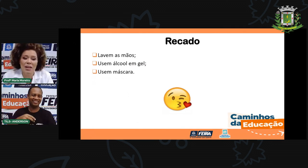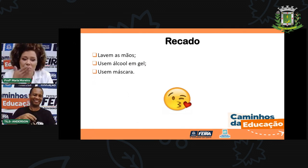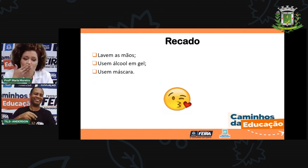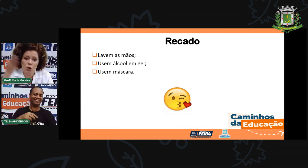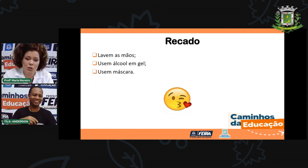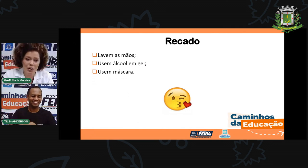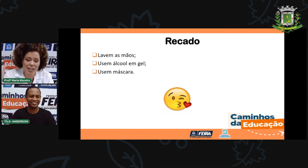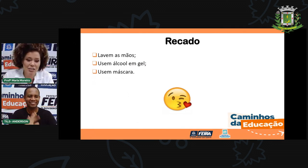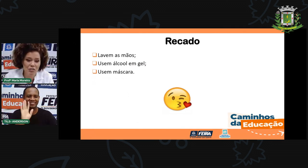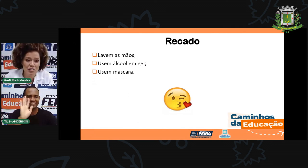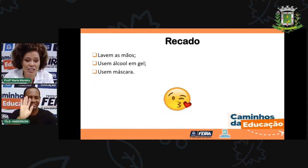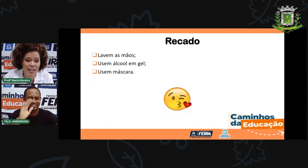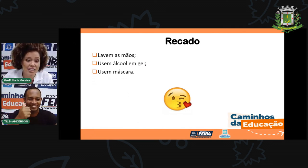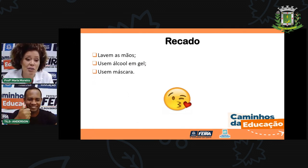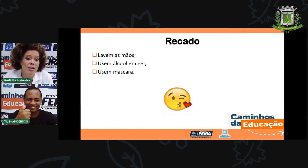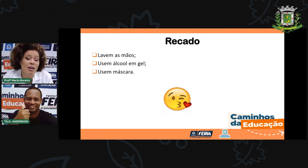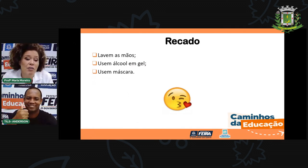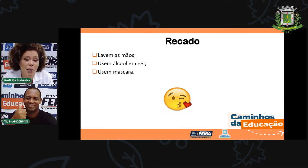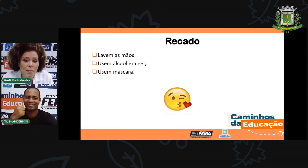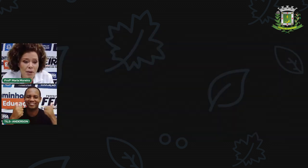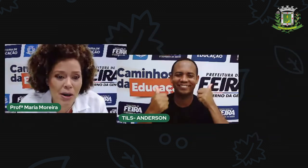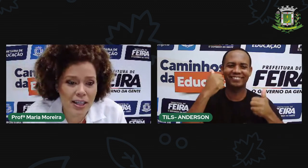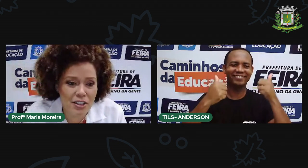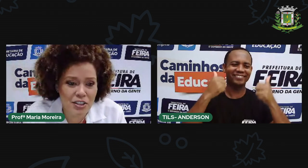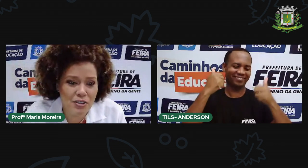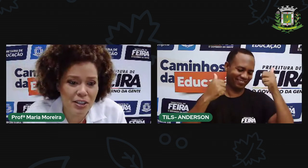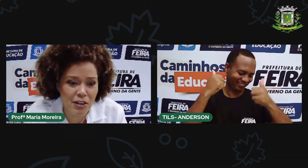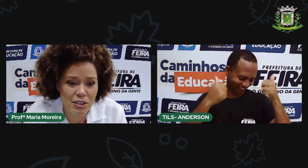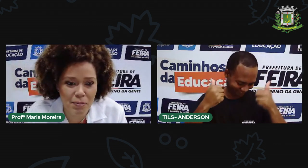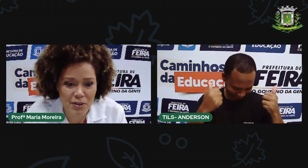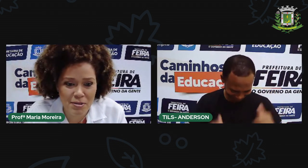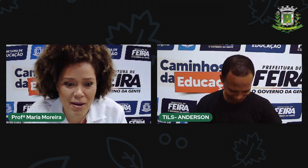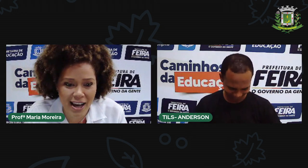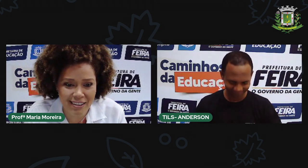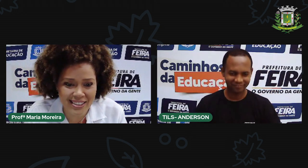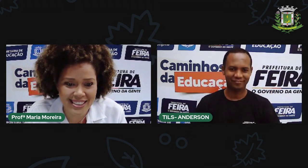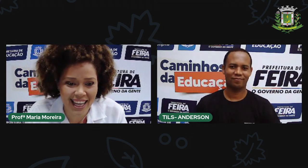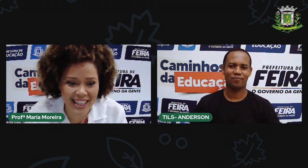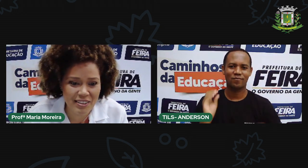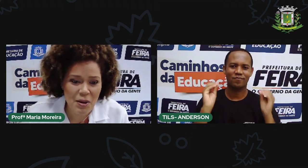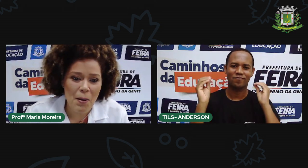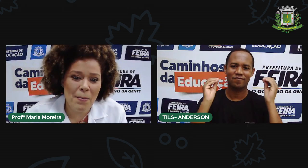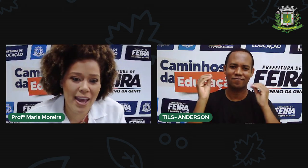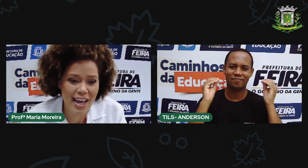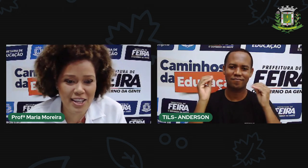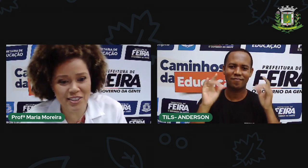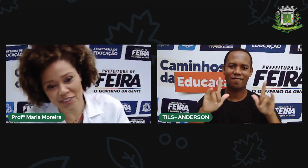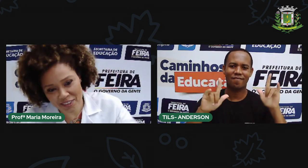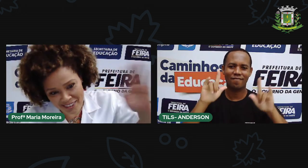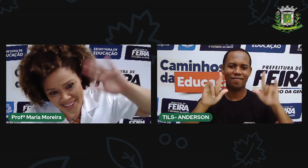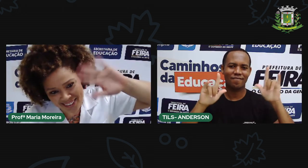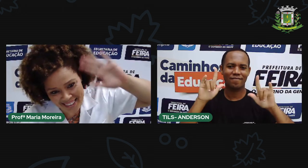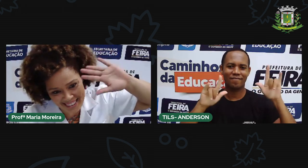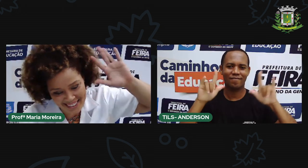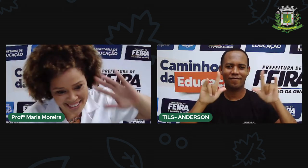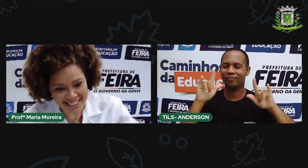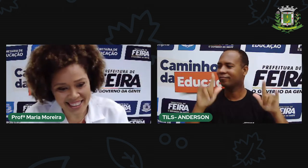certo? Um beijo no coração de vocês. Fiquem bem guardadinhos e até a nossa próxima aula, certo? Beijo!